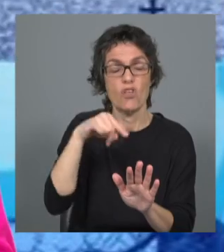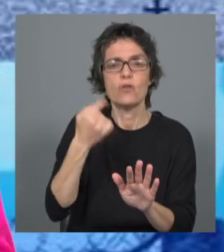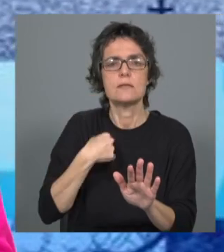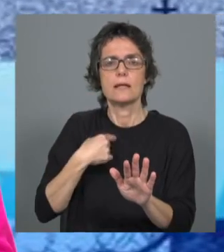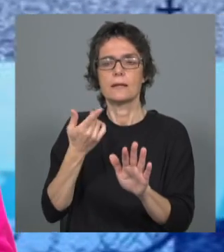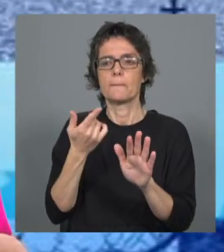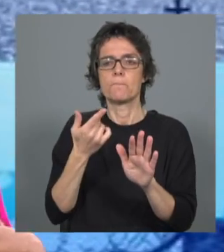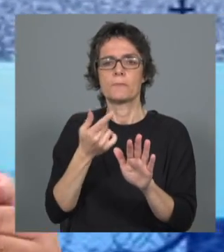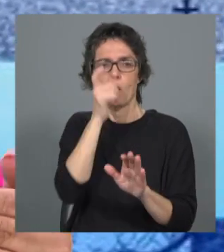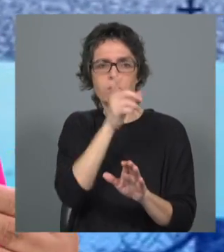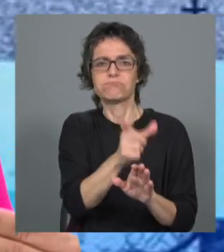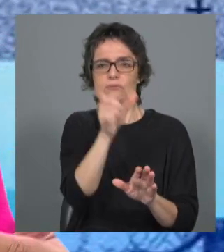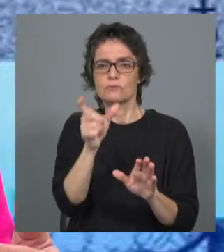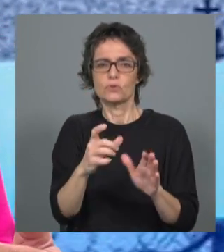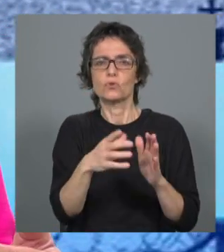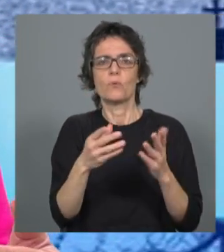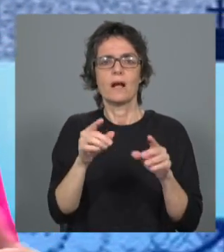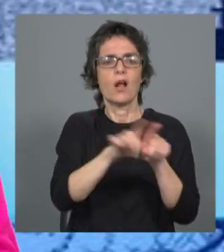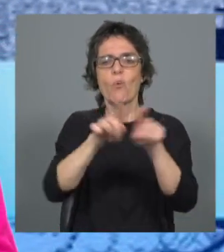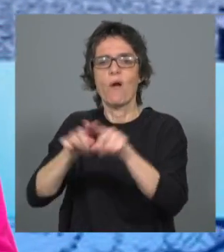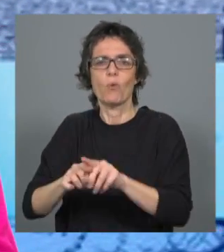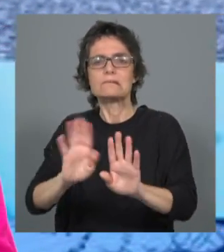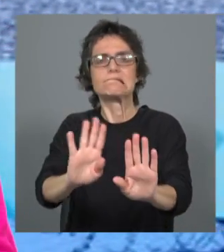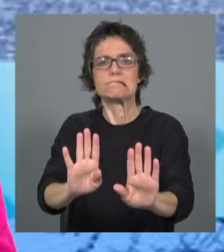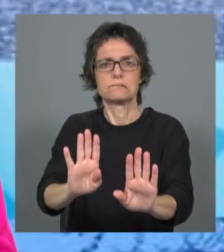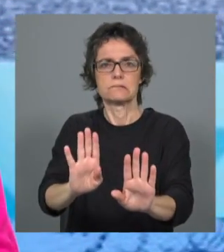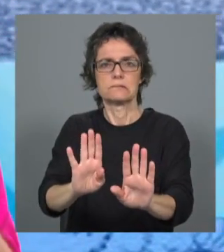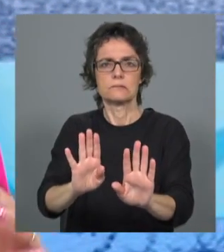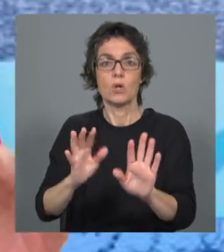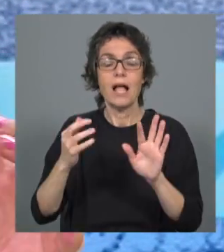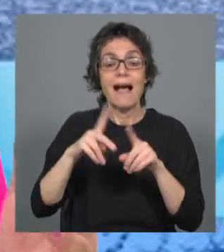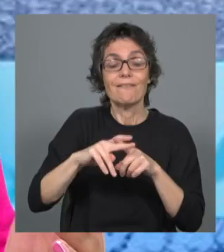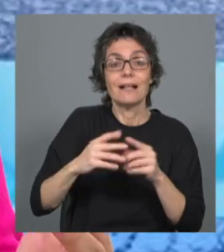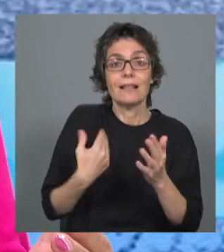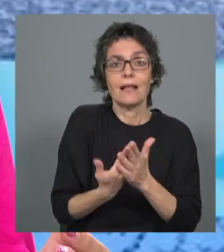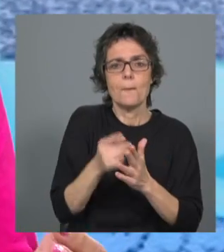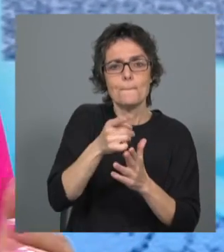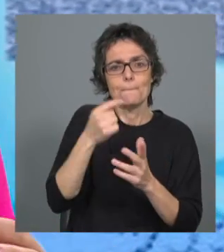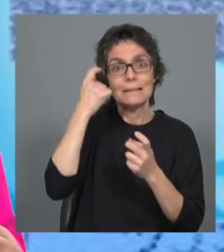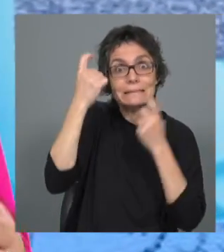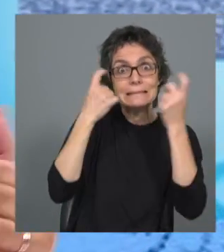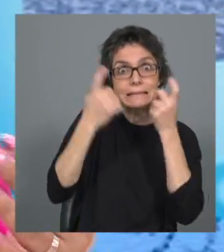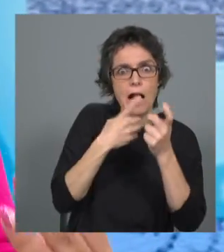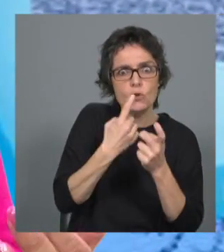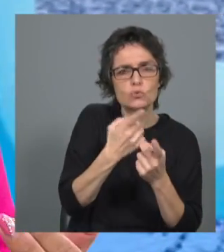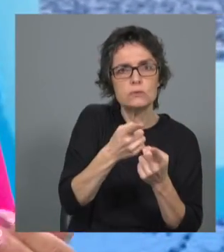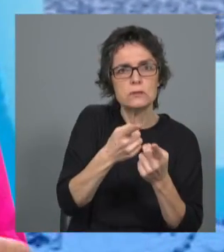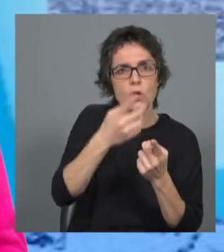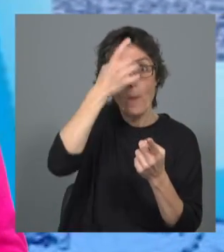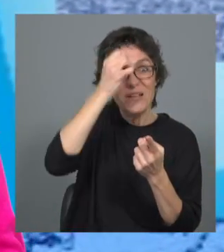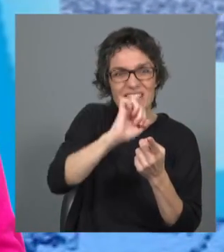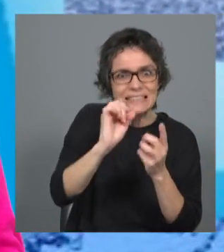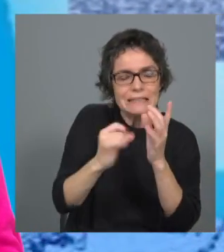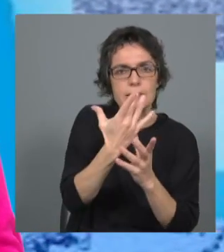nós queremos que eles pensem pela cabeça deles e não por toda a quantidade de informação e de contra-informação. E nós